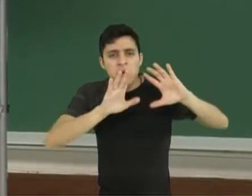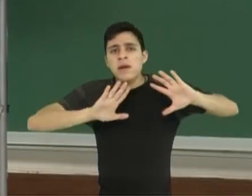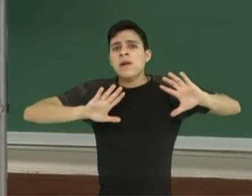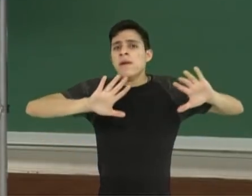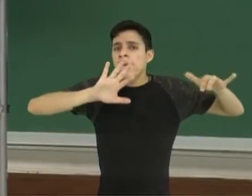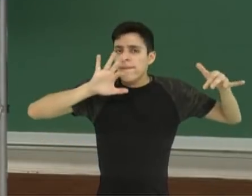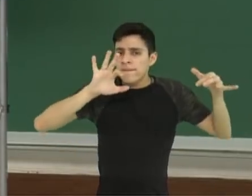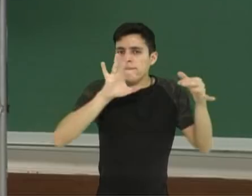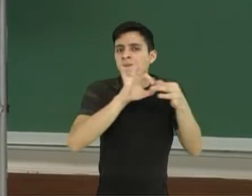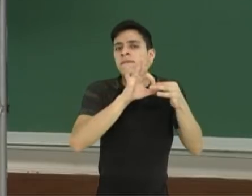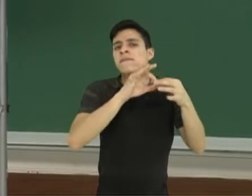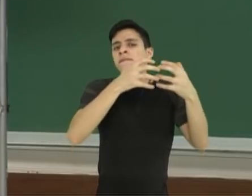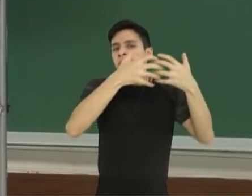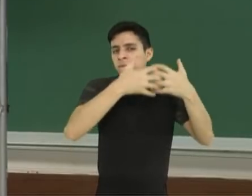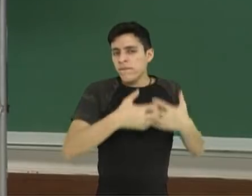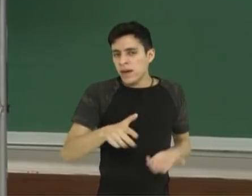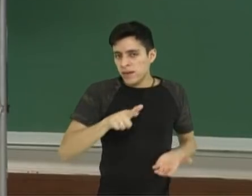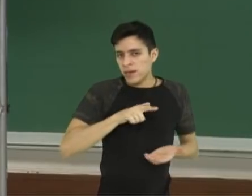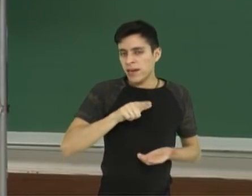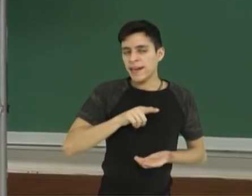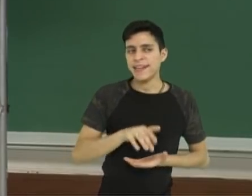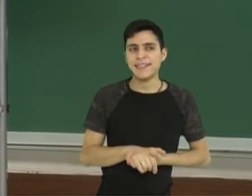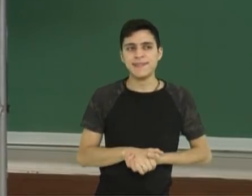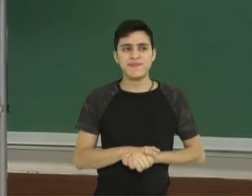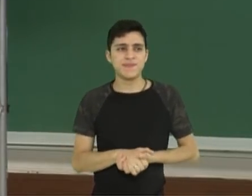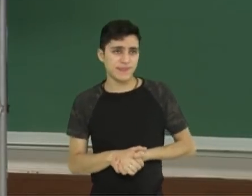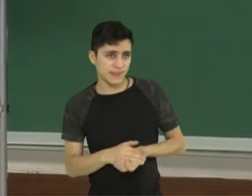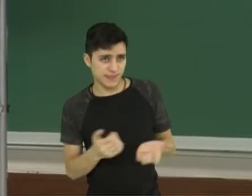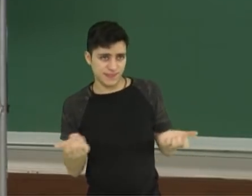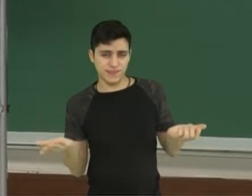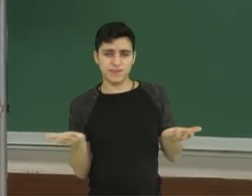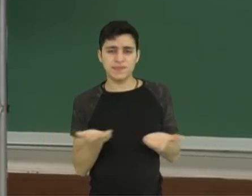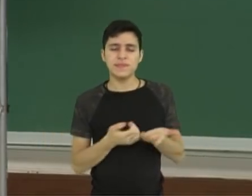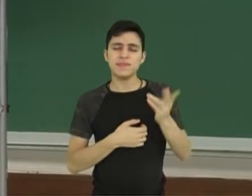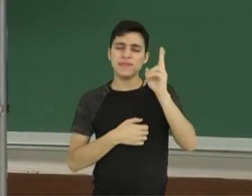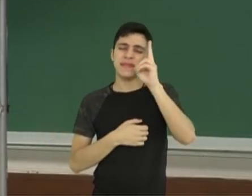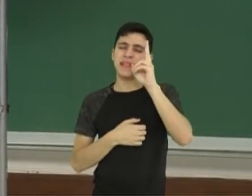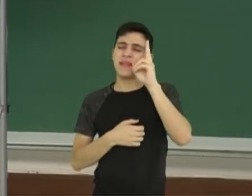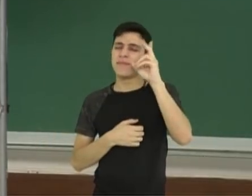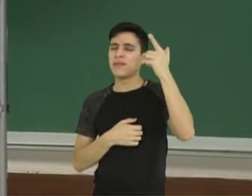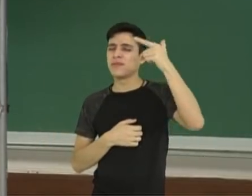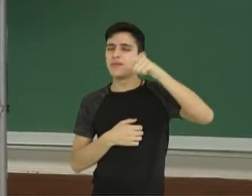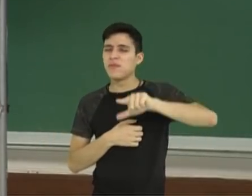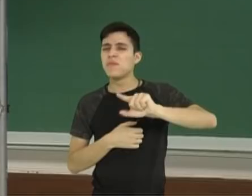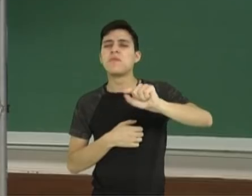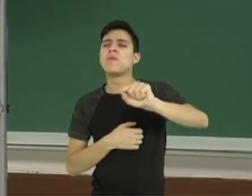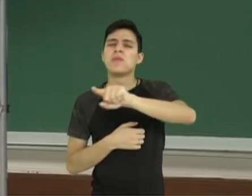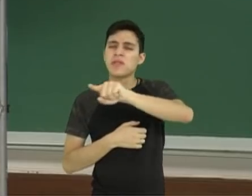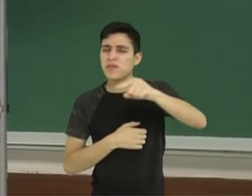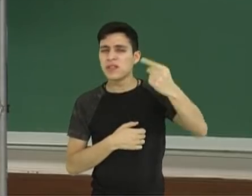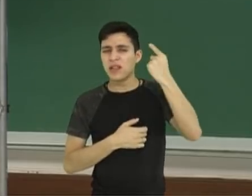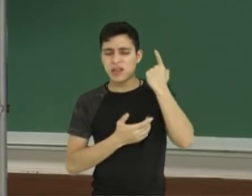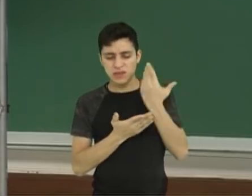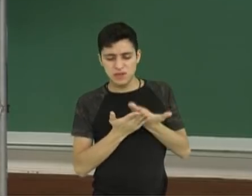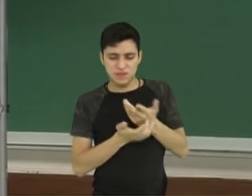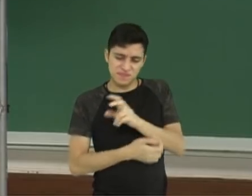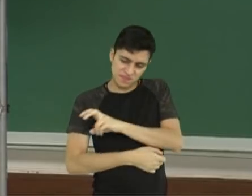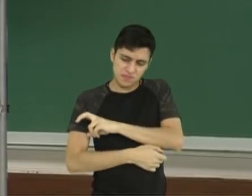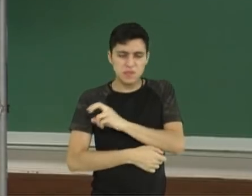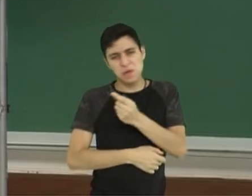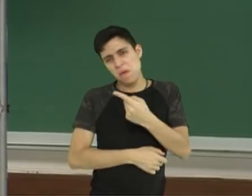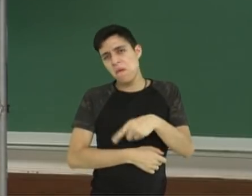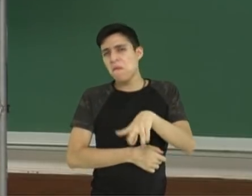interligados. Agora, a gente vai relembrar alguns que vocês estudaram no 5º ano ou até em